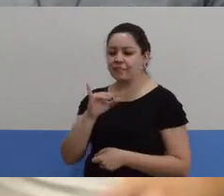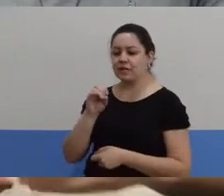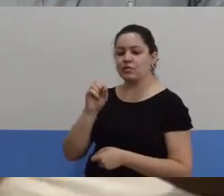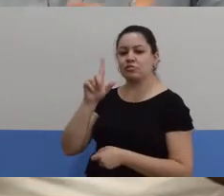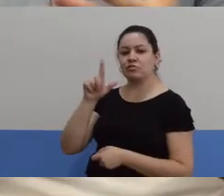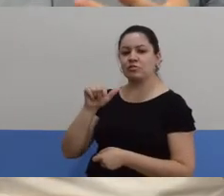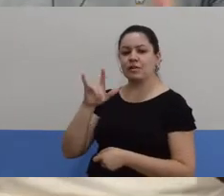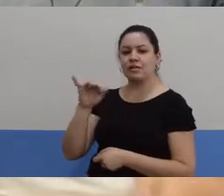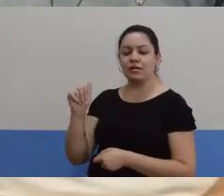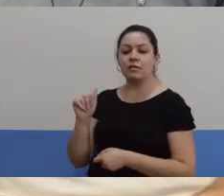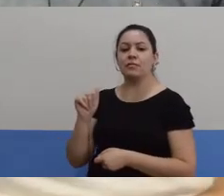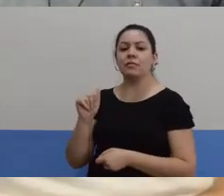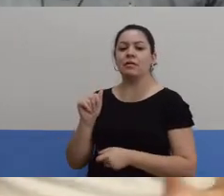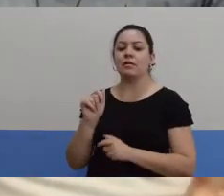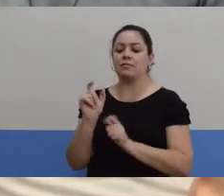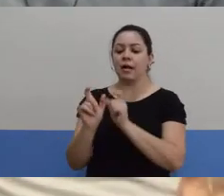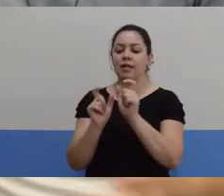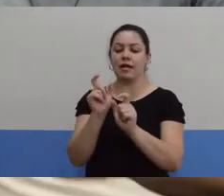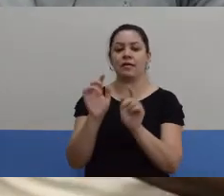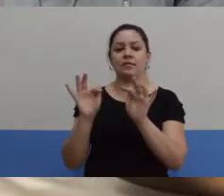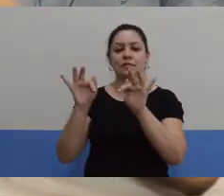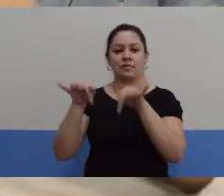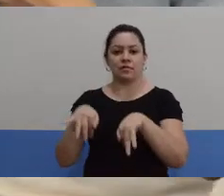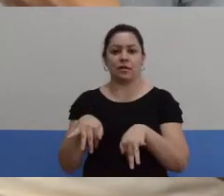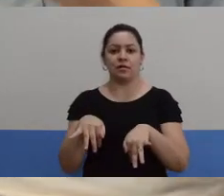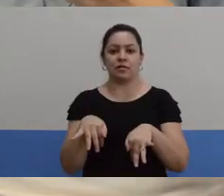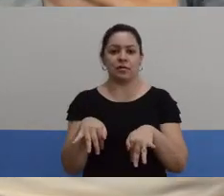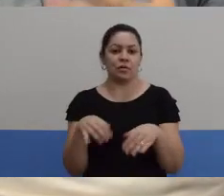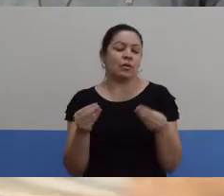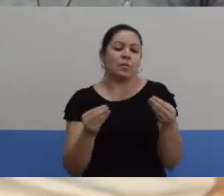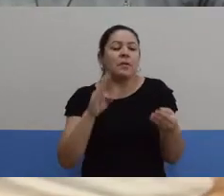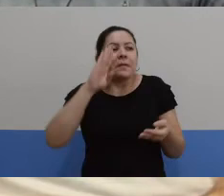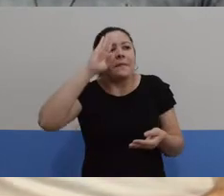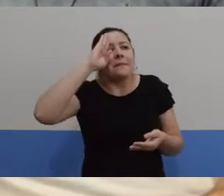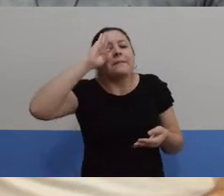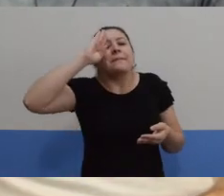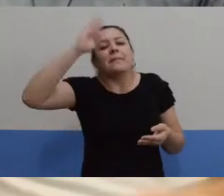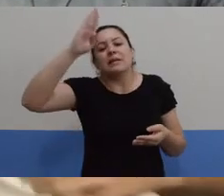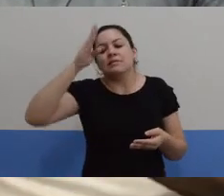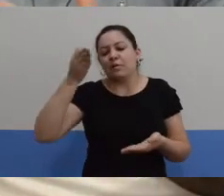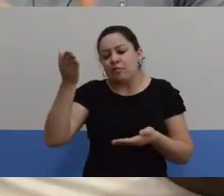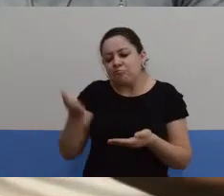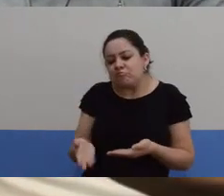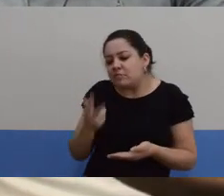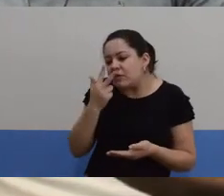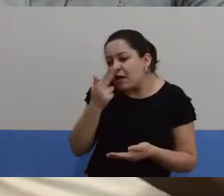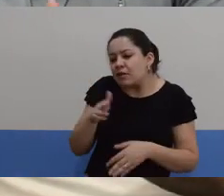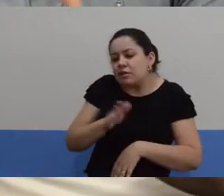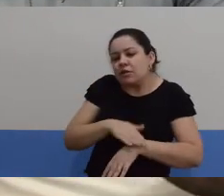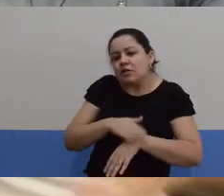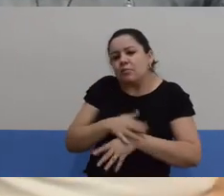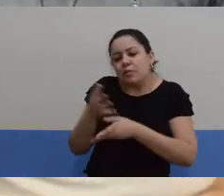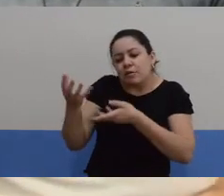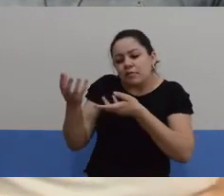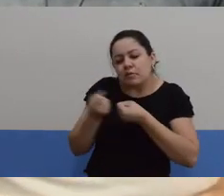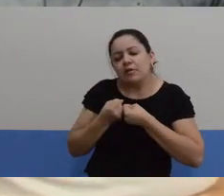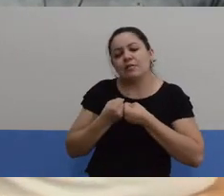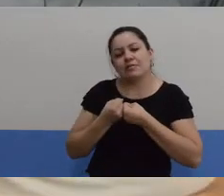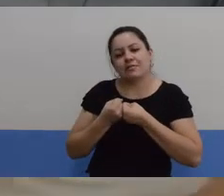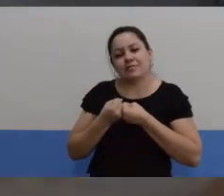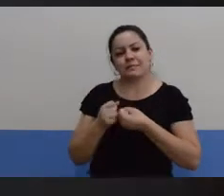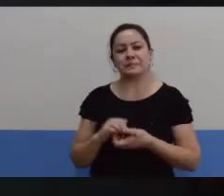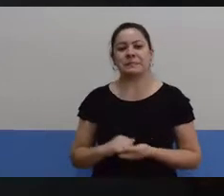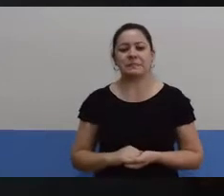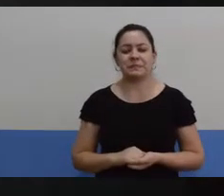daquilo também que o bispo comentou. O que seria essencial para o senhor nesse momento de escuta que estamos nesta fase, né,